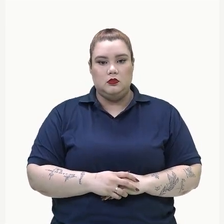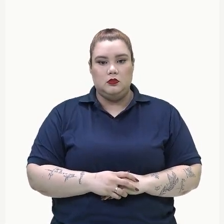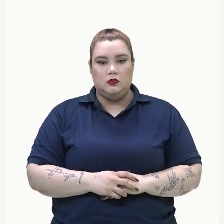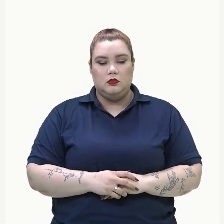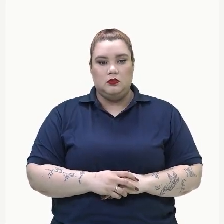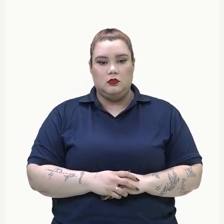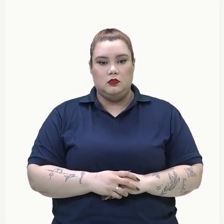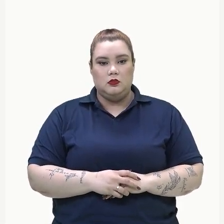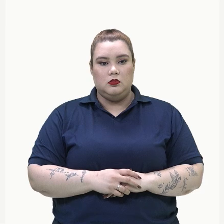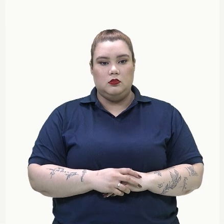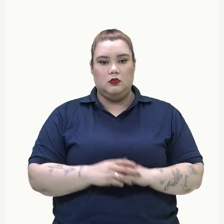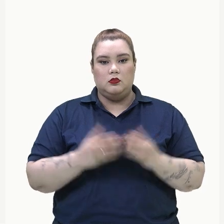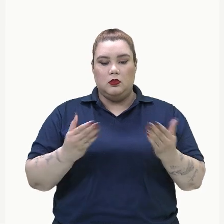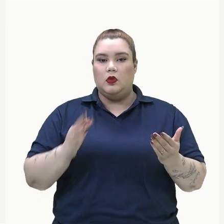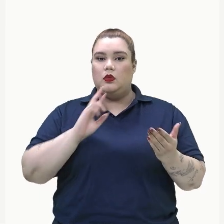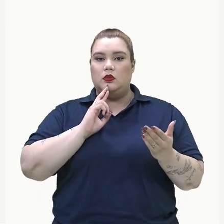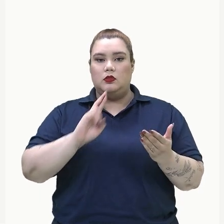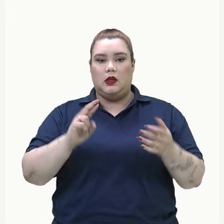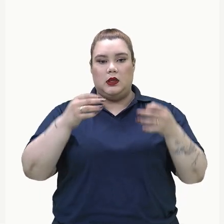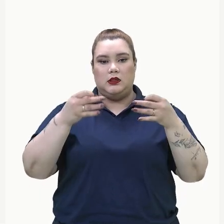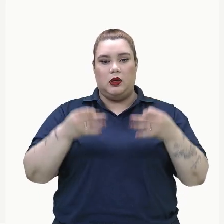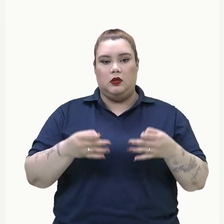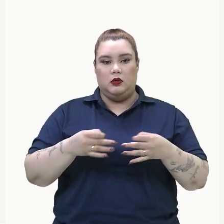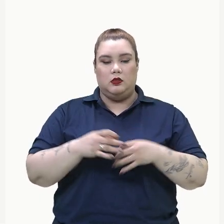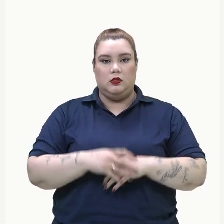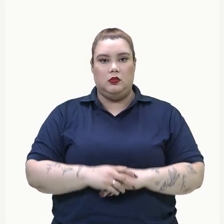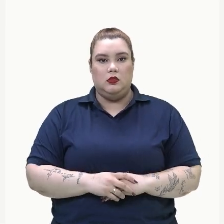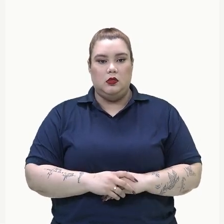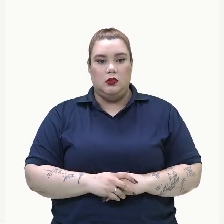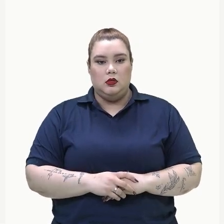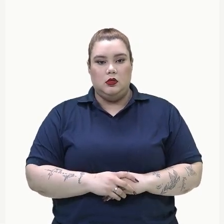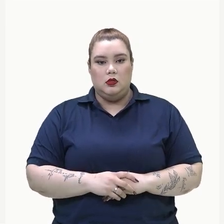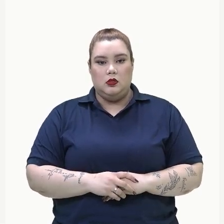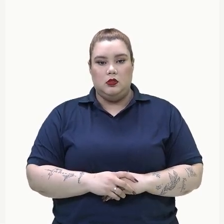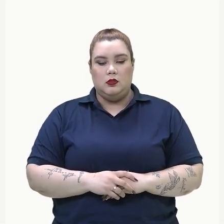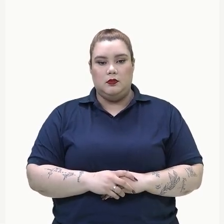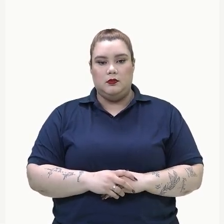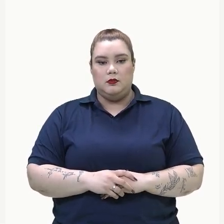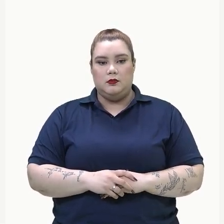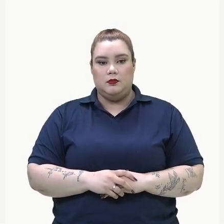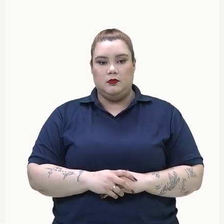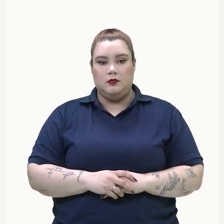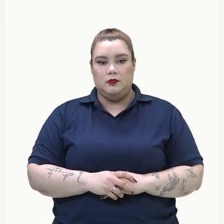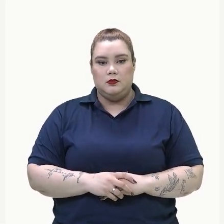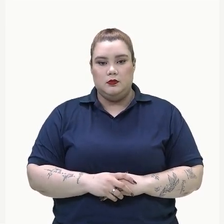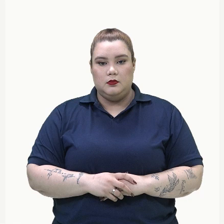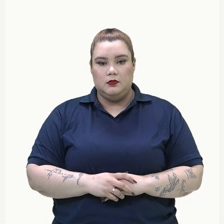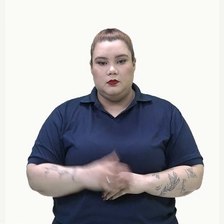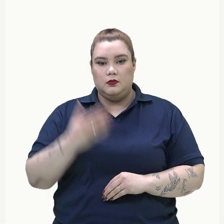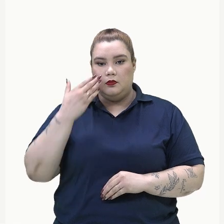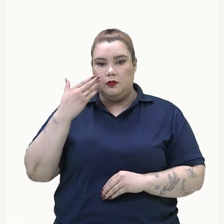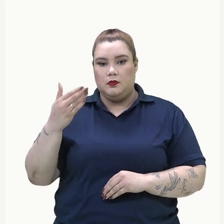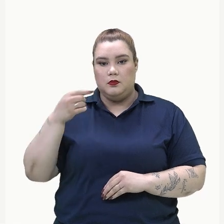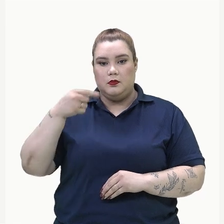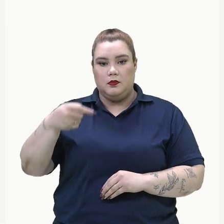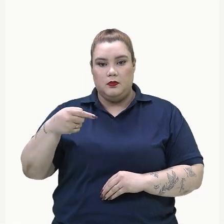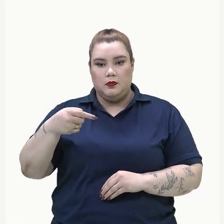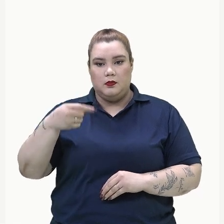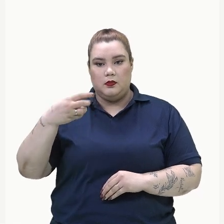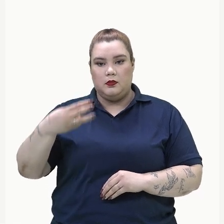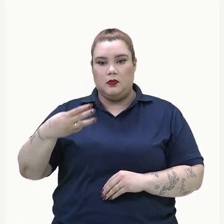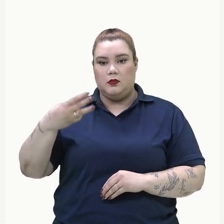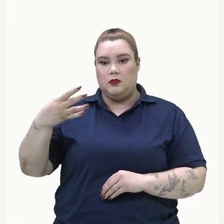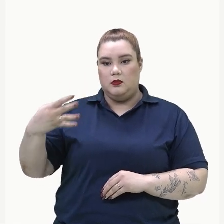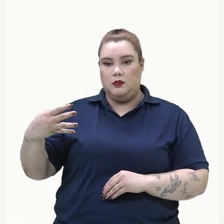teremos o resultado correto, né? Esse resultado então vai ser negativo